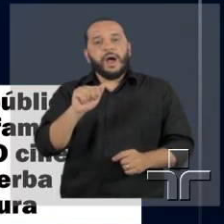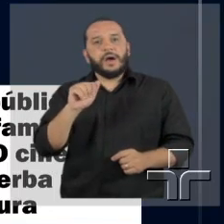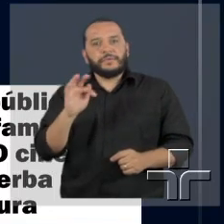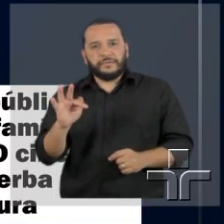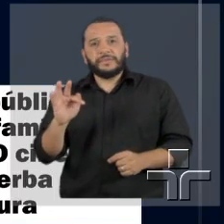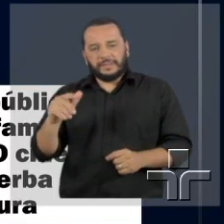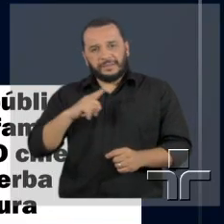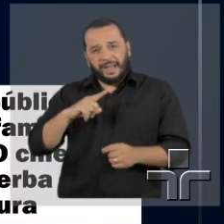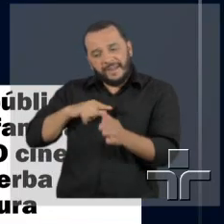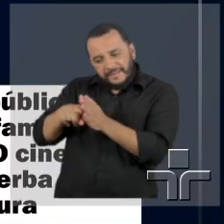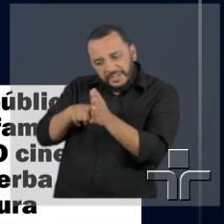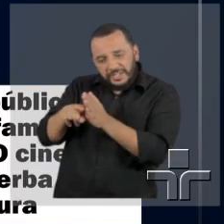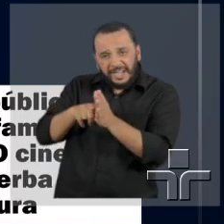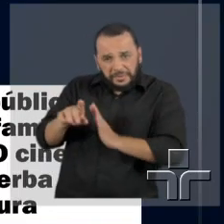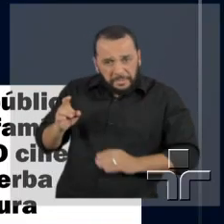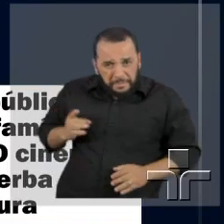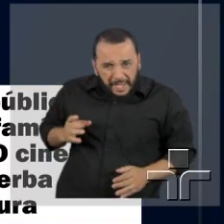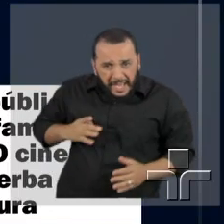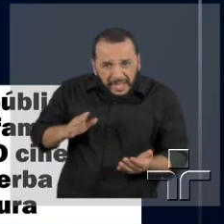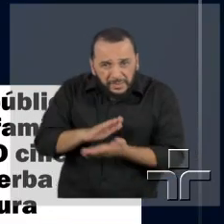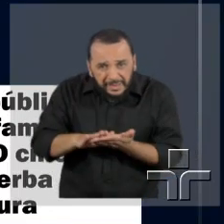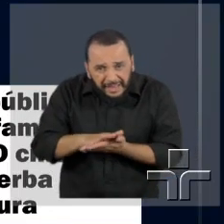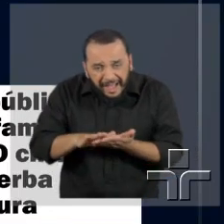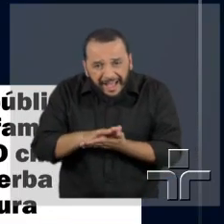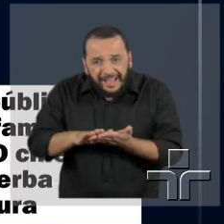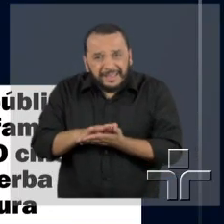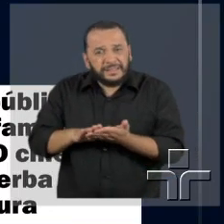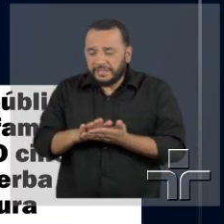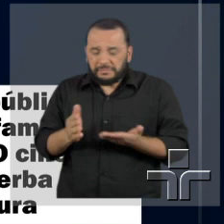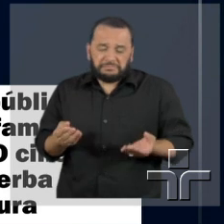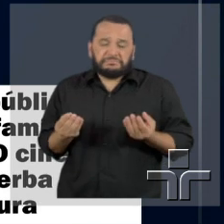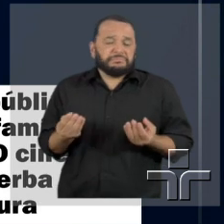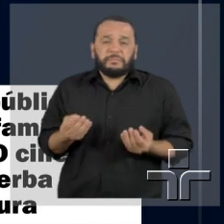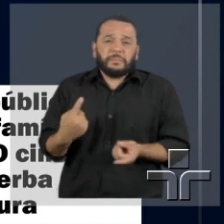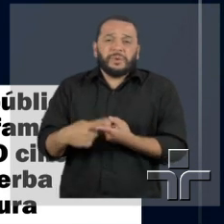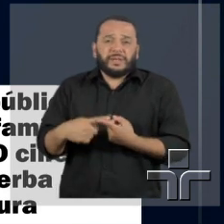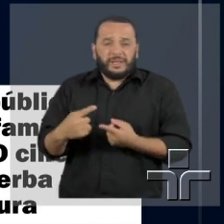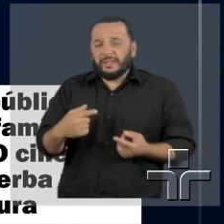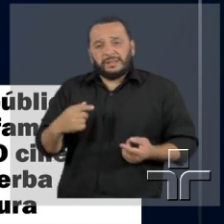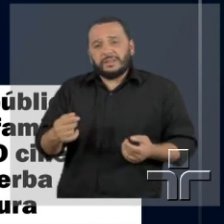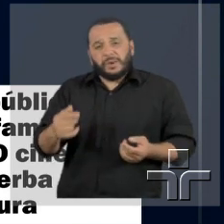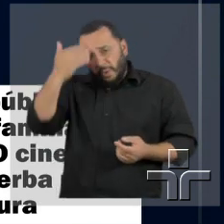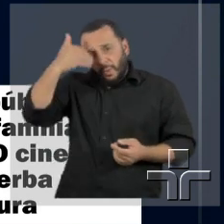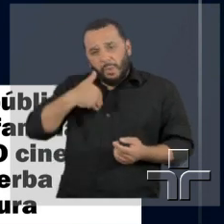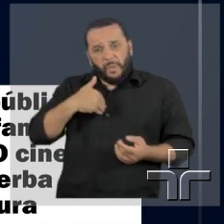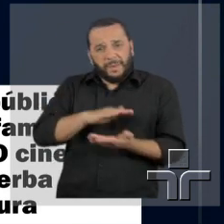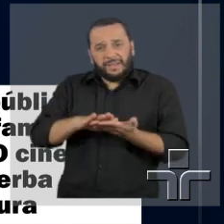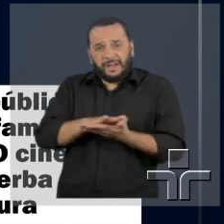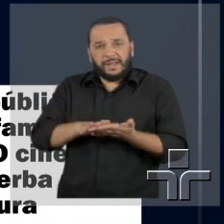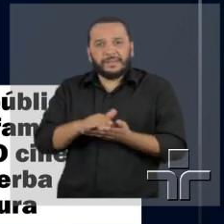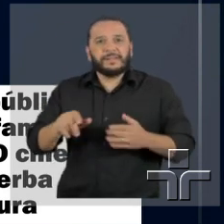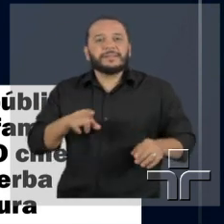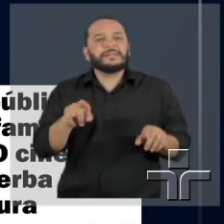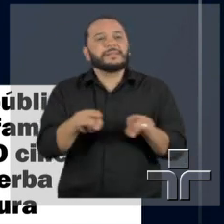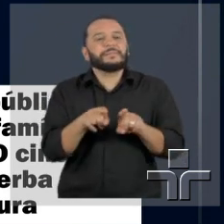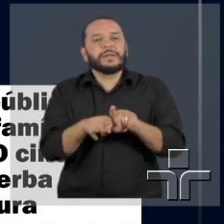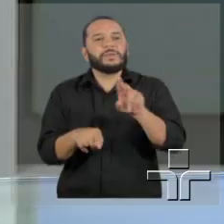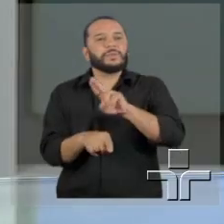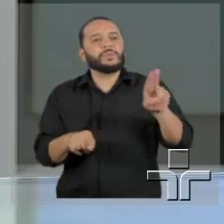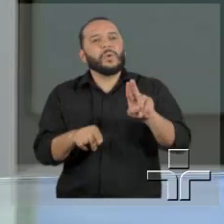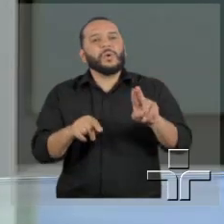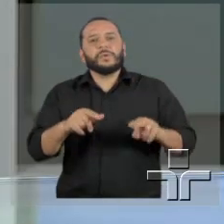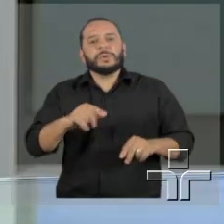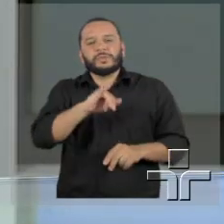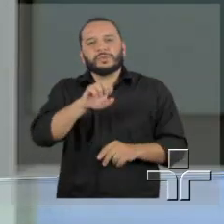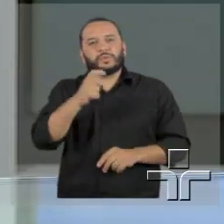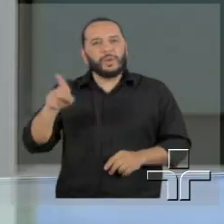não tema. Essa é a conduta dos honestos? É uma pergunta. Como se chama mesmo o livro sugerido pelo João Marcelo Bosco? Eu sugeri errado, né? Porque eu falei